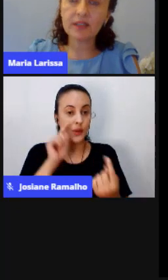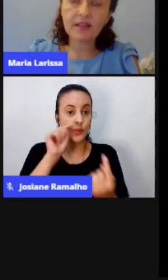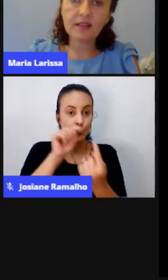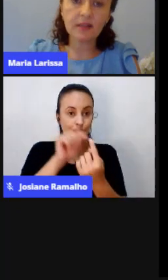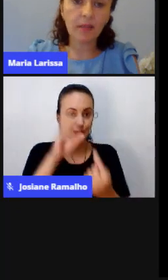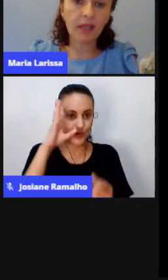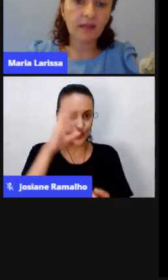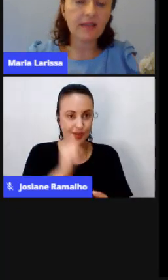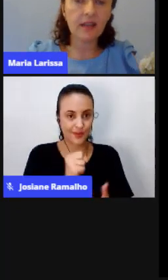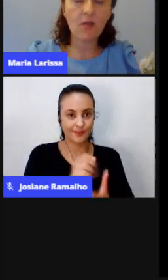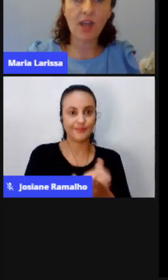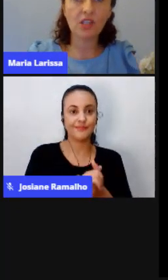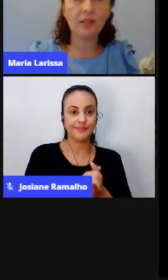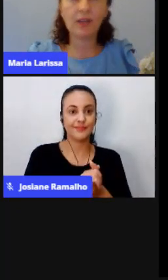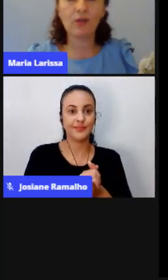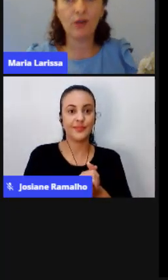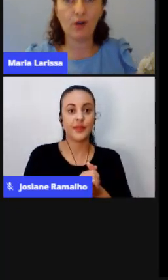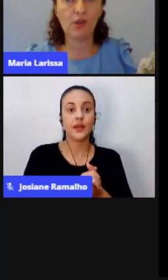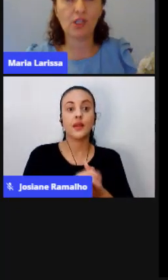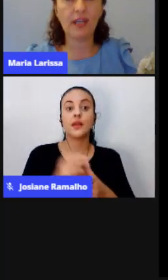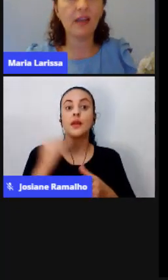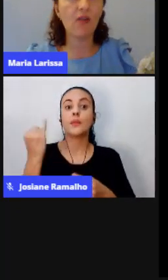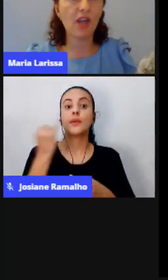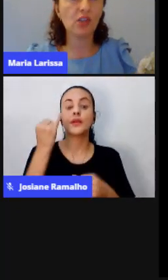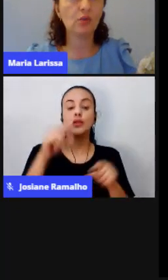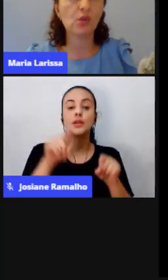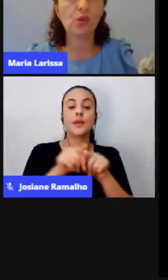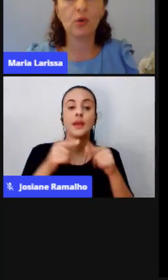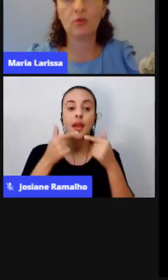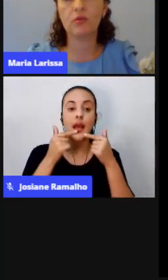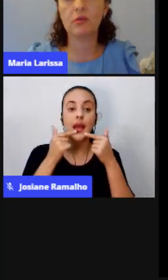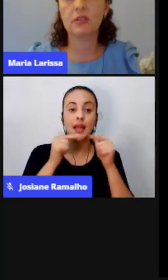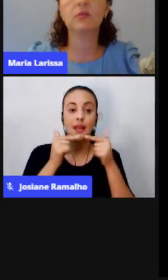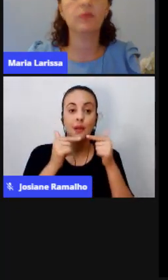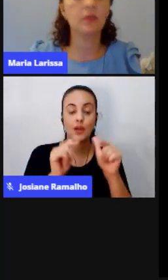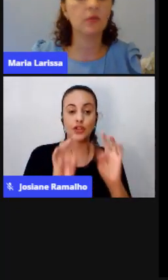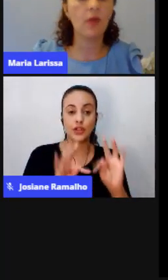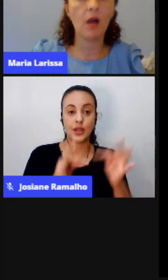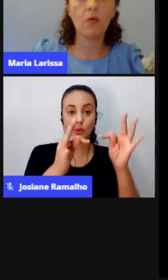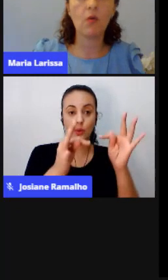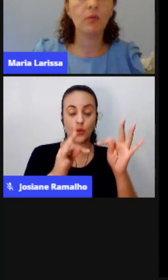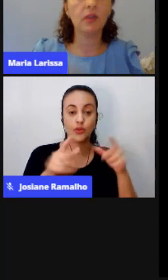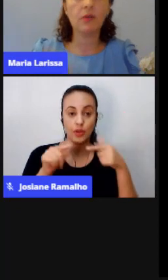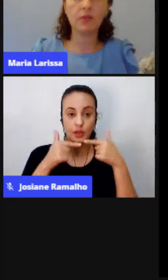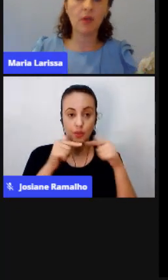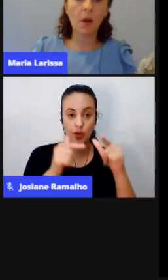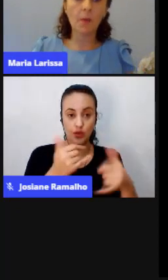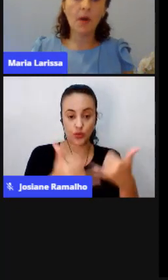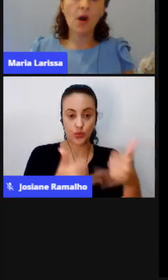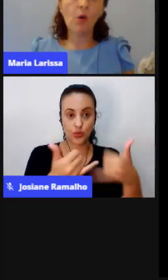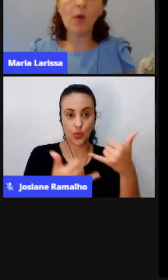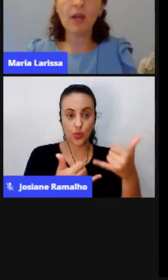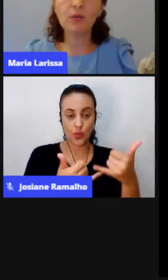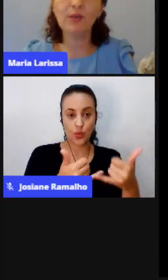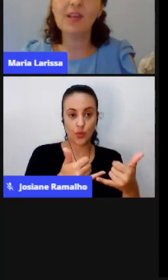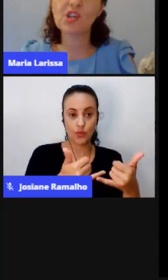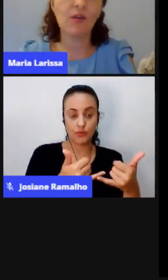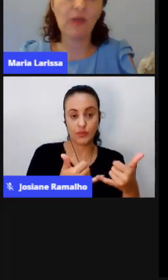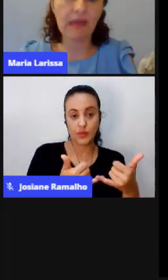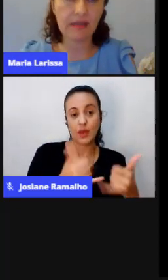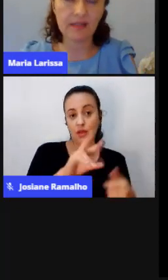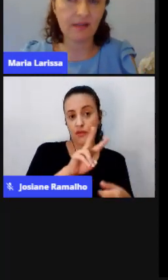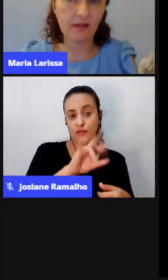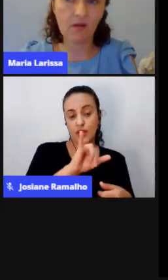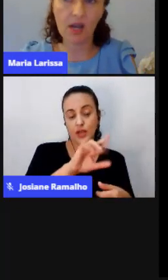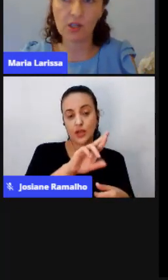A importância também, essa linguagem tecnológica, né? A linguagem do jogo, tanto virtual como não virtual. O aluno ele